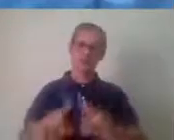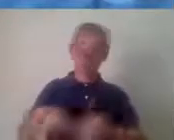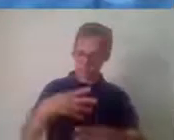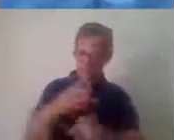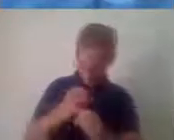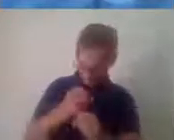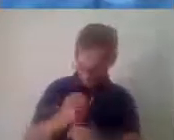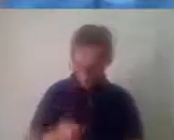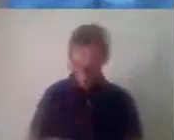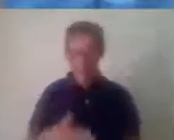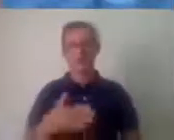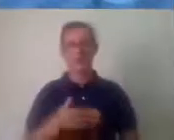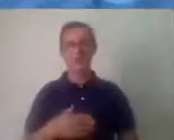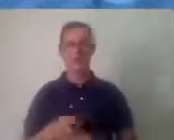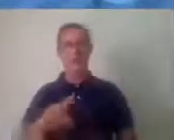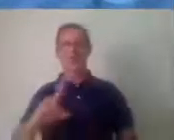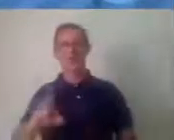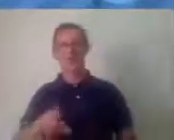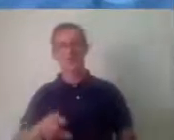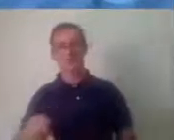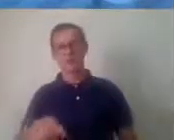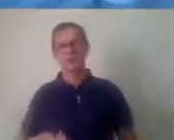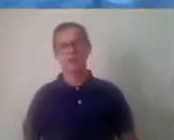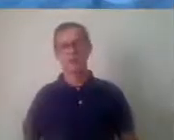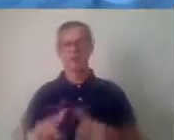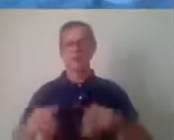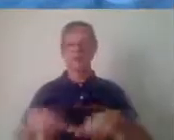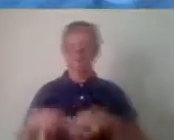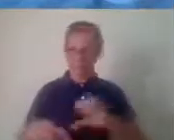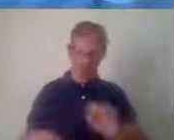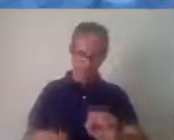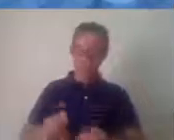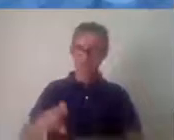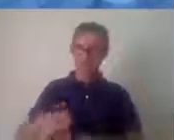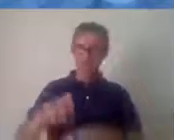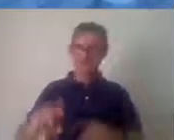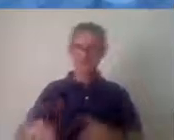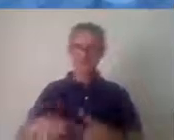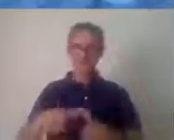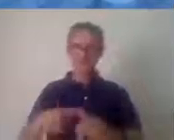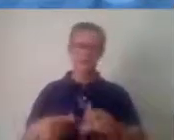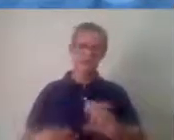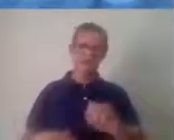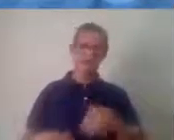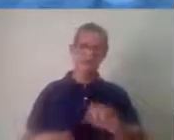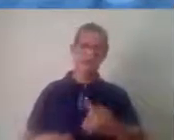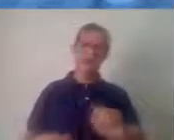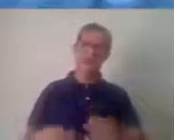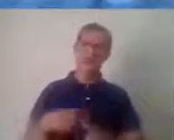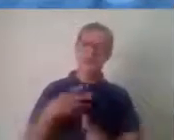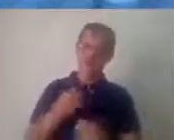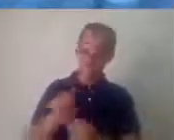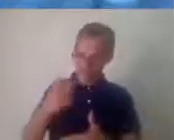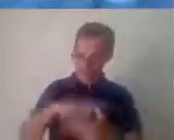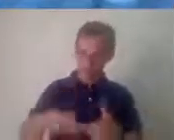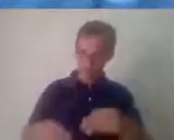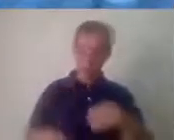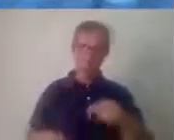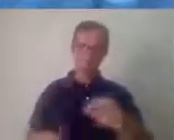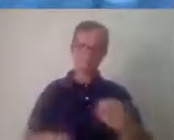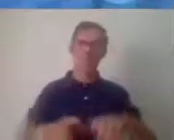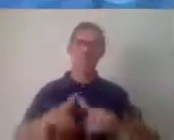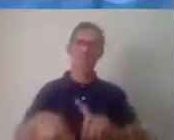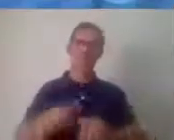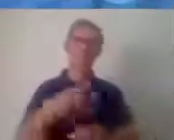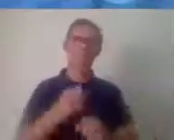calcula a minha integral sobre a região S de x vezes a densidade. Esse resultado você divide pela massa.